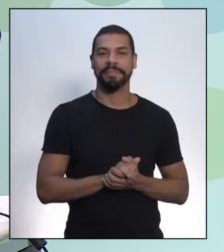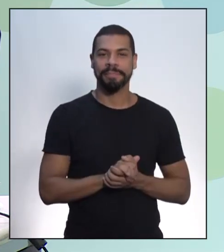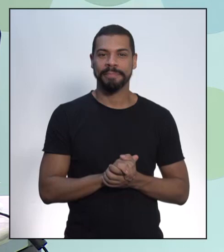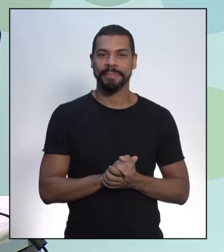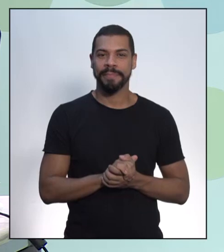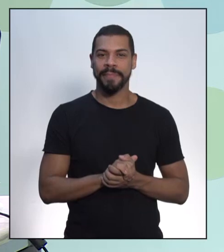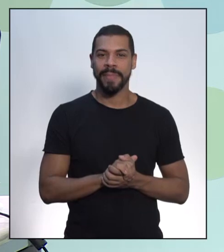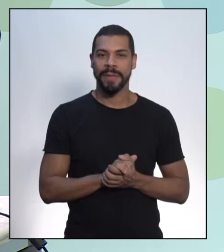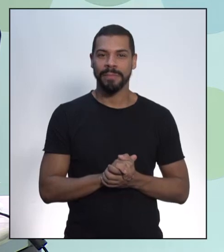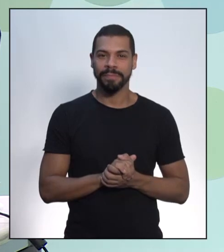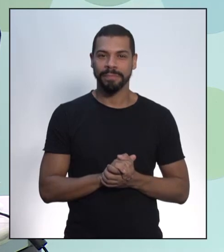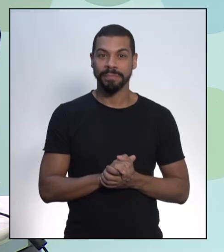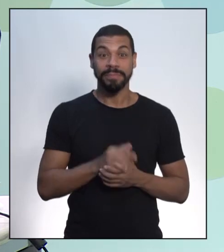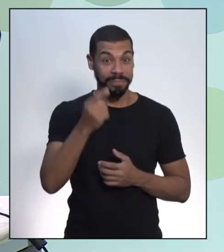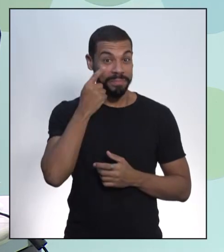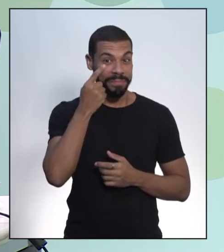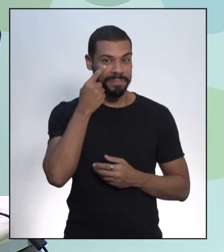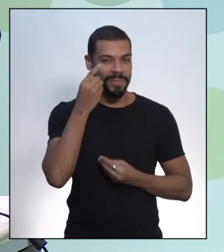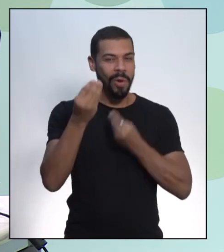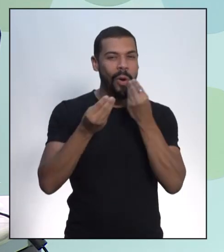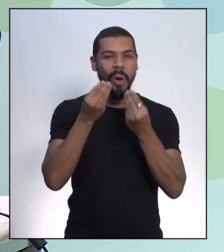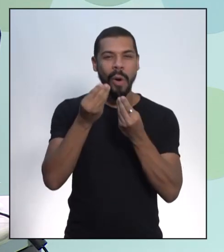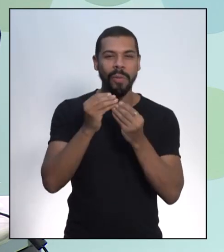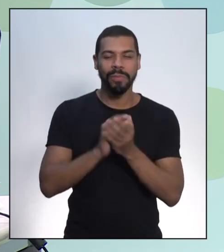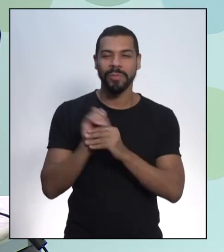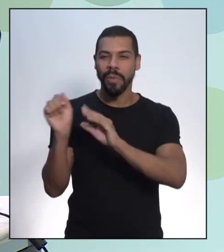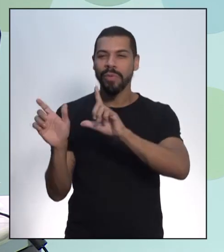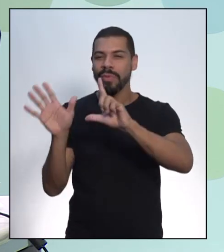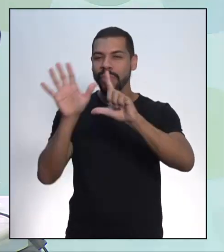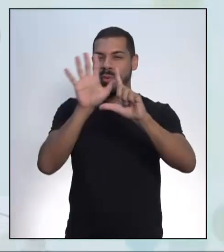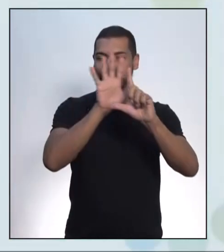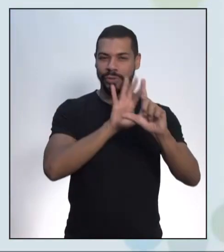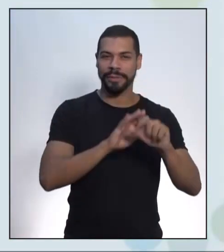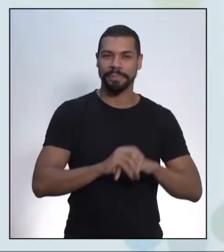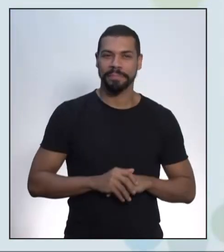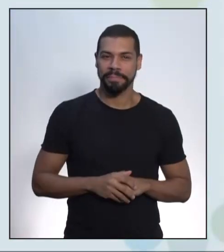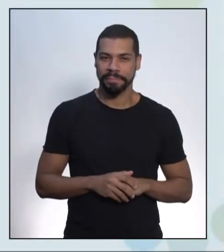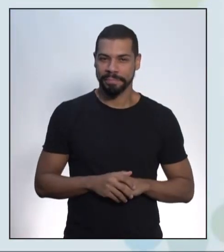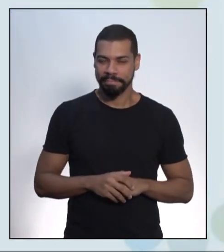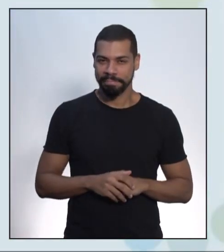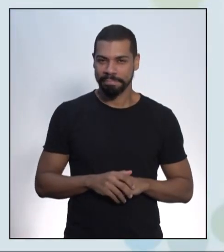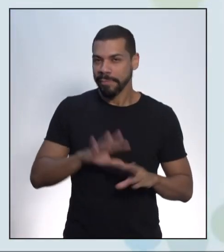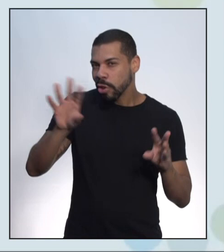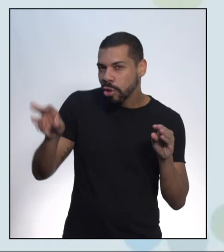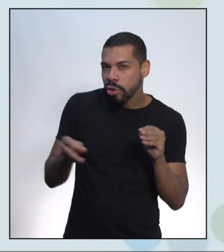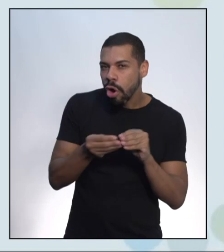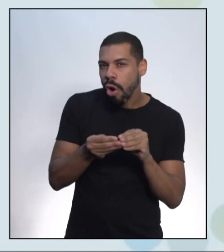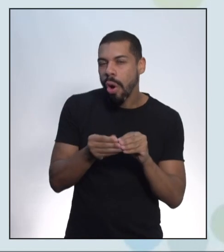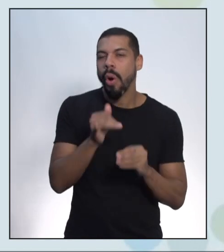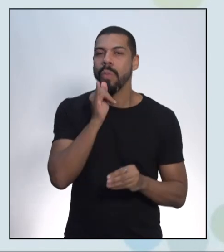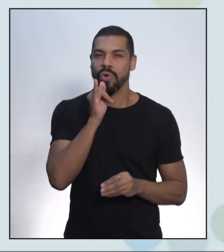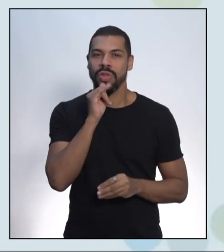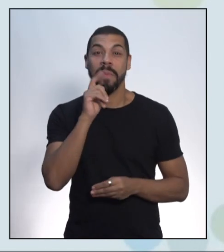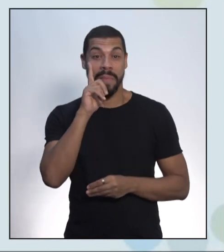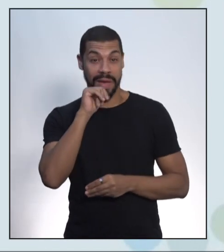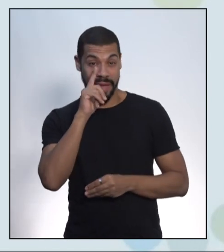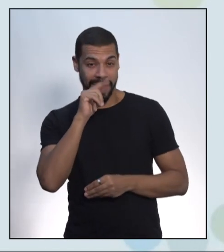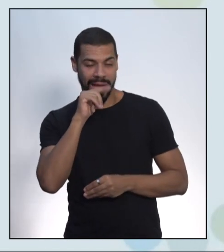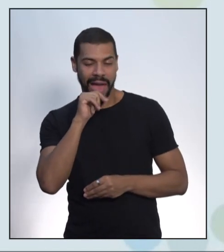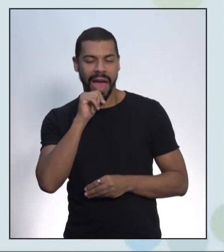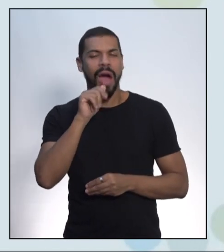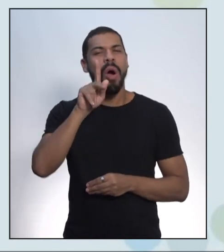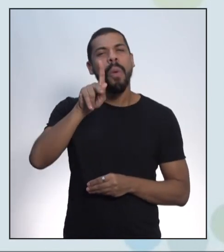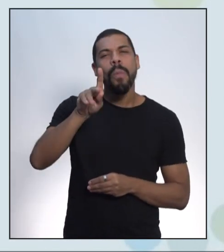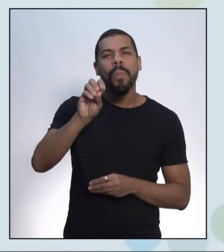aqui a resposta no nosso próximo slide. Né? Só completando, que nem eu falei para vocês, né? A água potável, ela